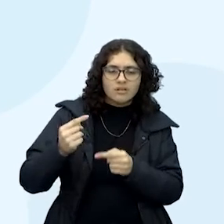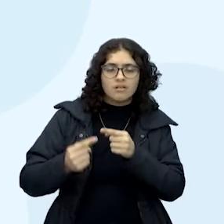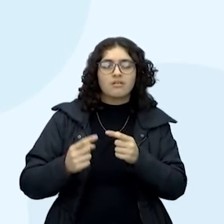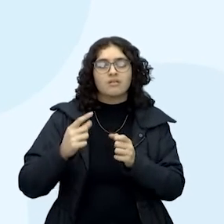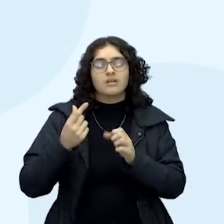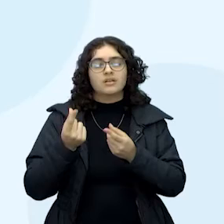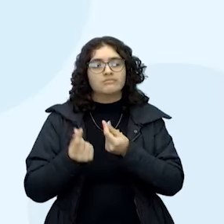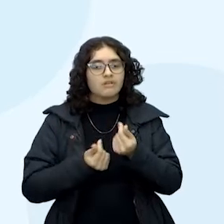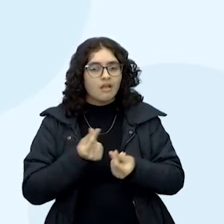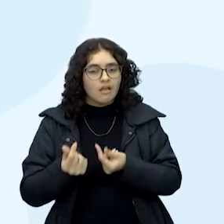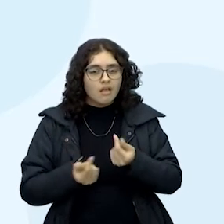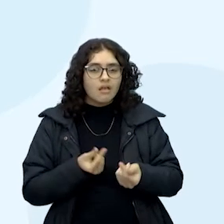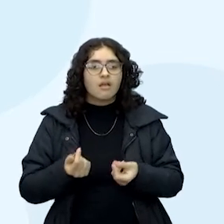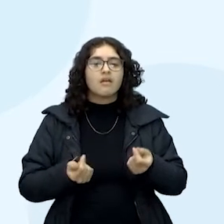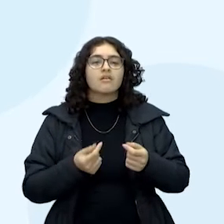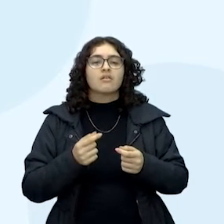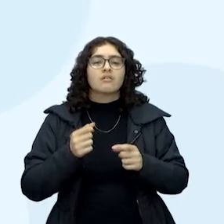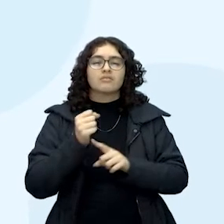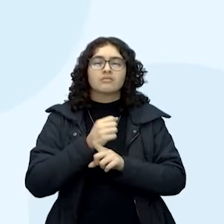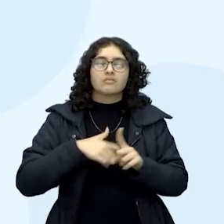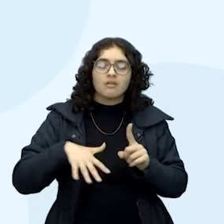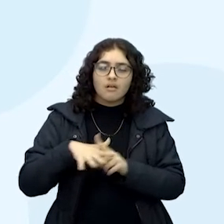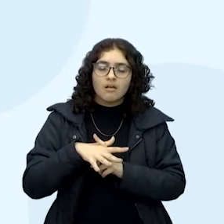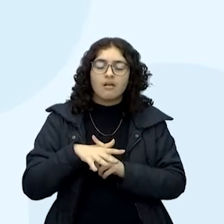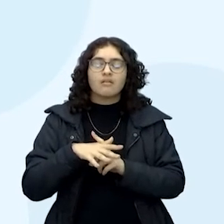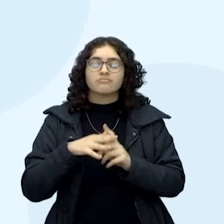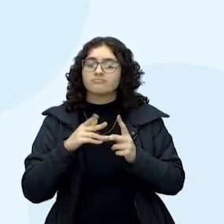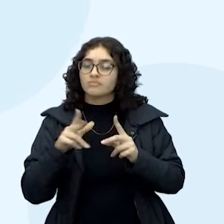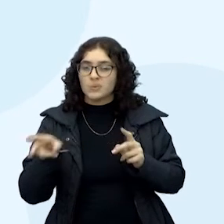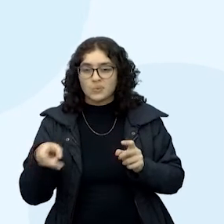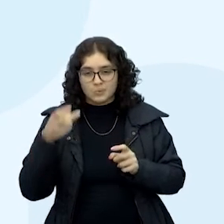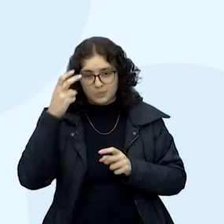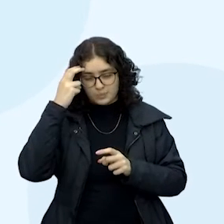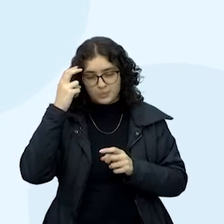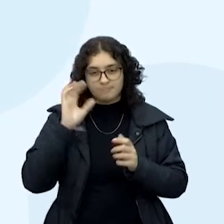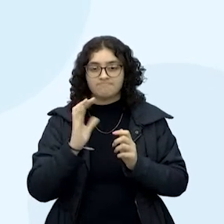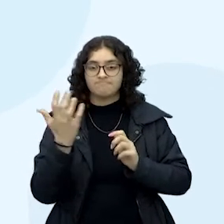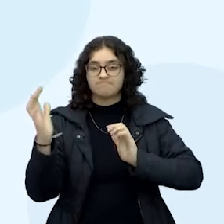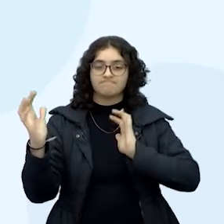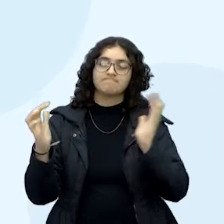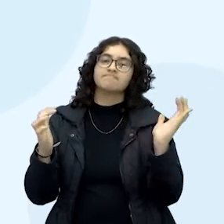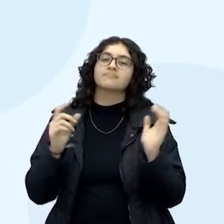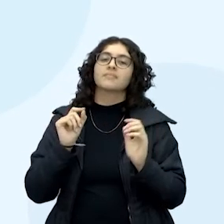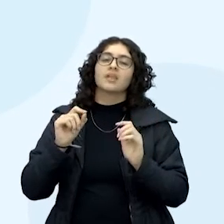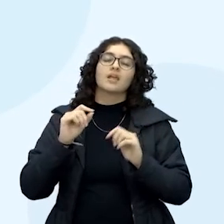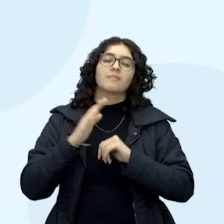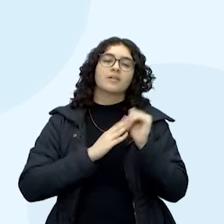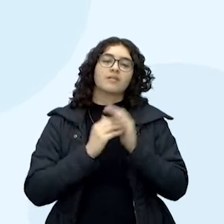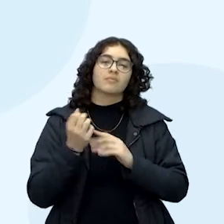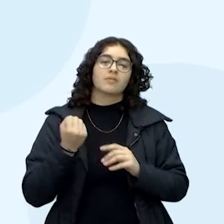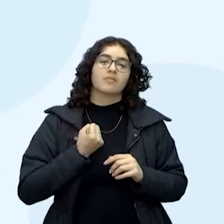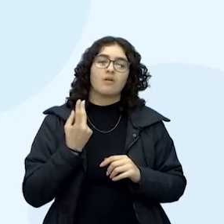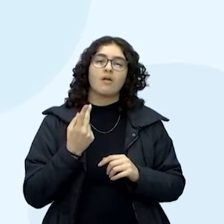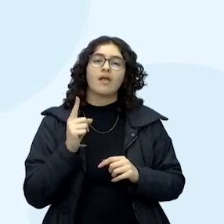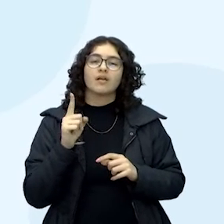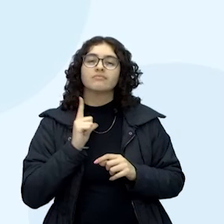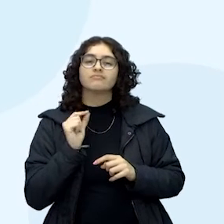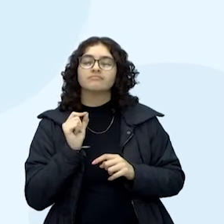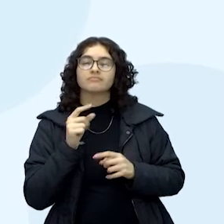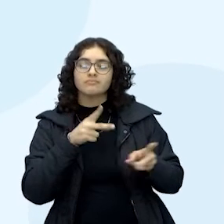sociais, ambientais e culturais. Habilidade número 2, que é identificar, analisar e